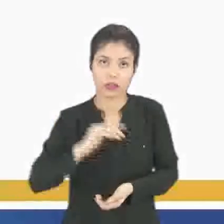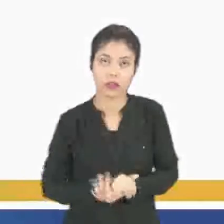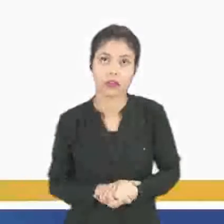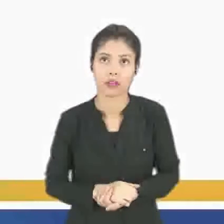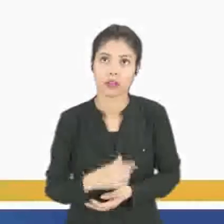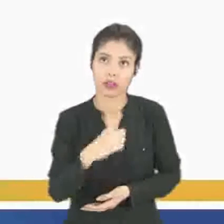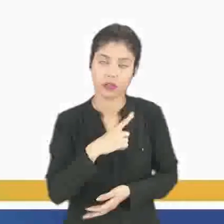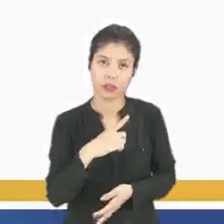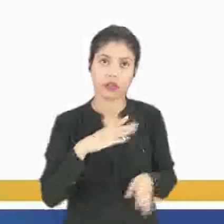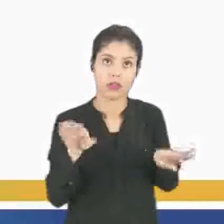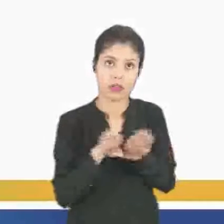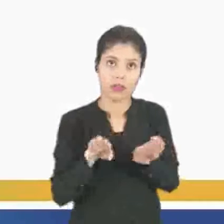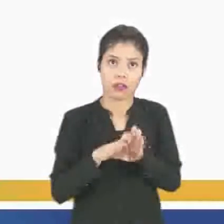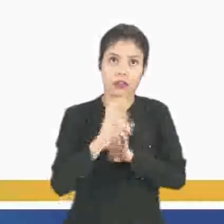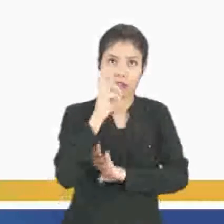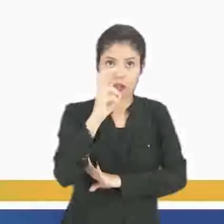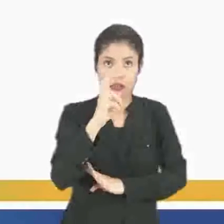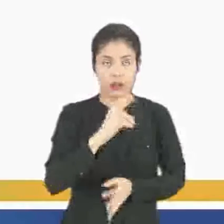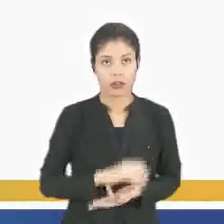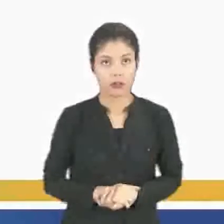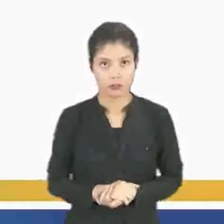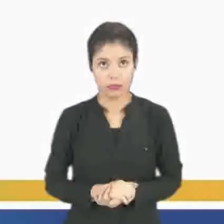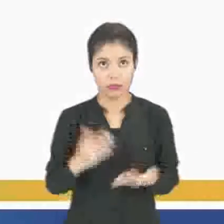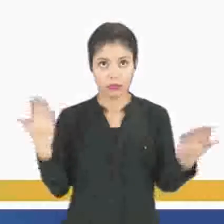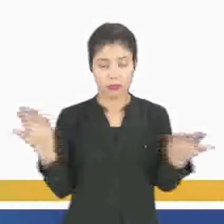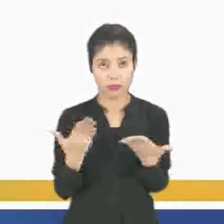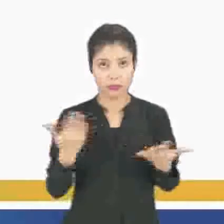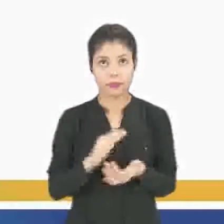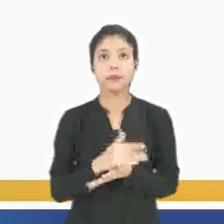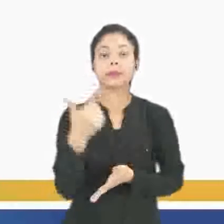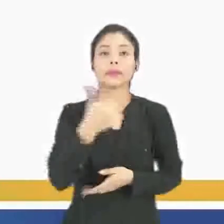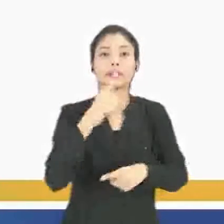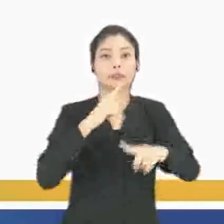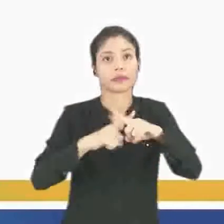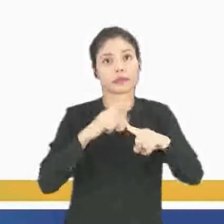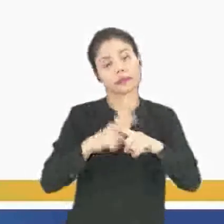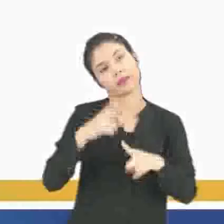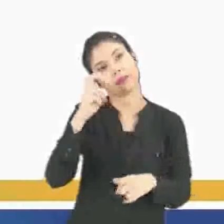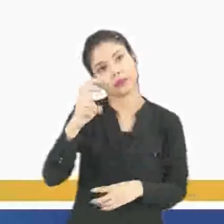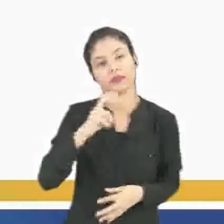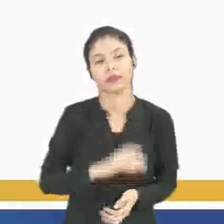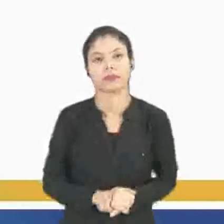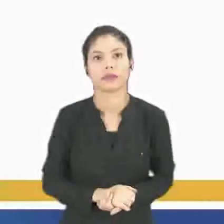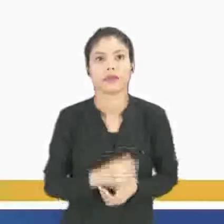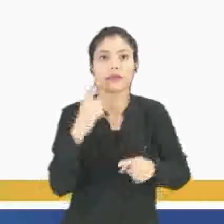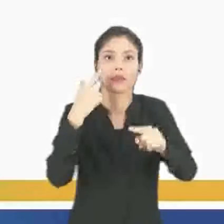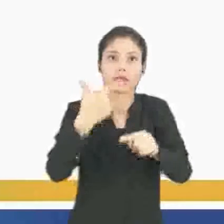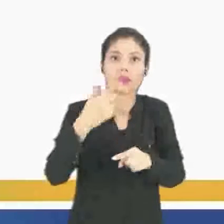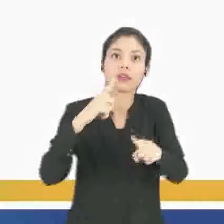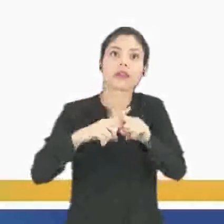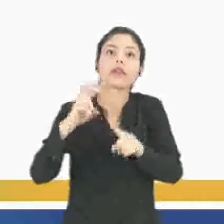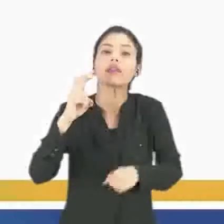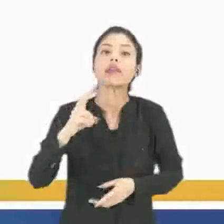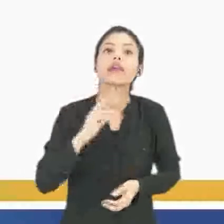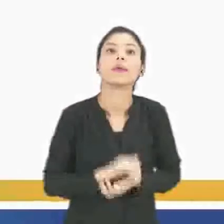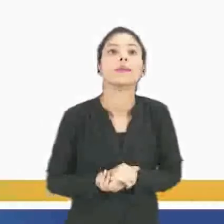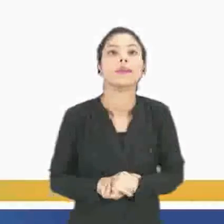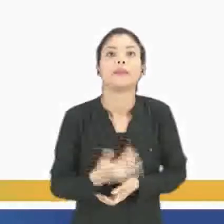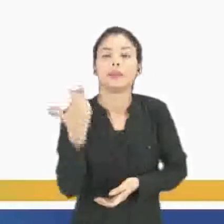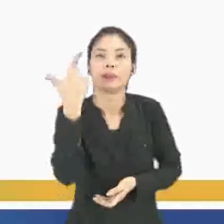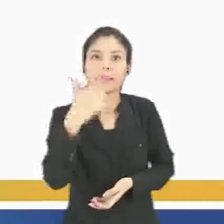YB eu tenho que também é 5, ó. Aí agora aqui esse 2 vai multiplicar pelo 5, 2 vezes 5, aqui